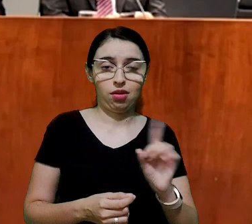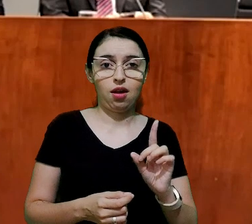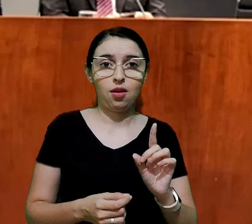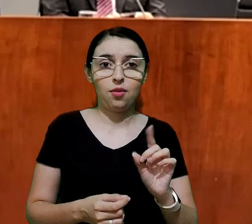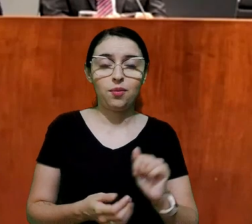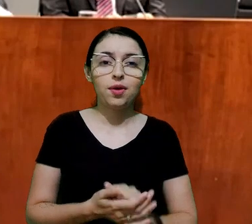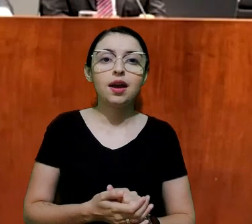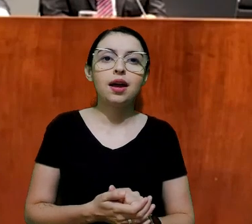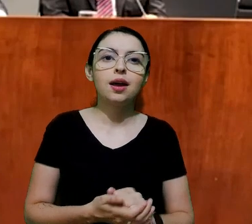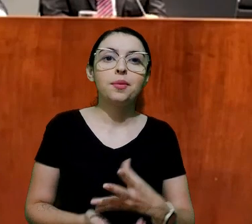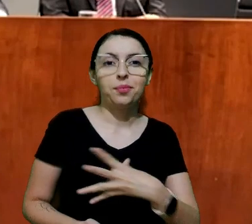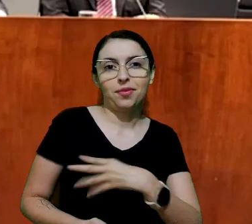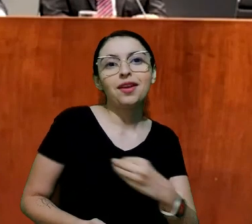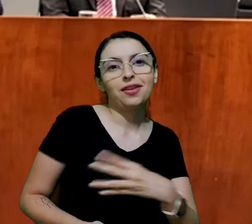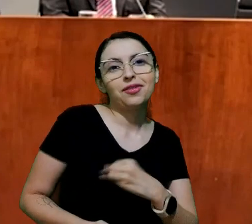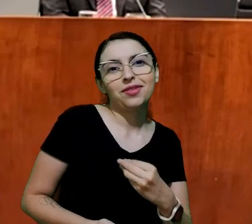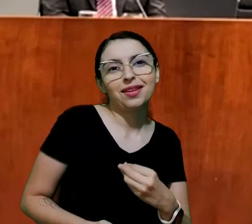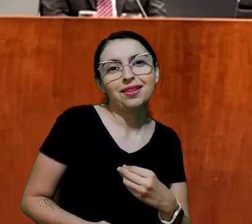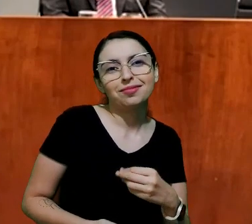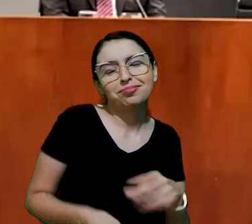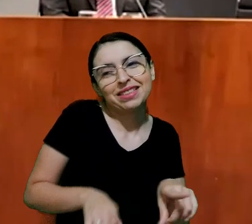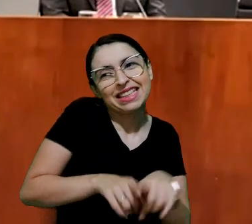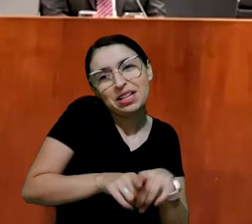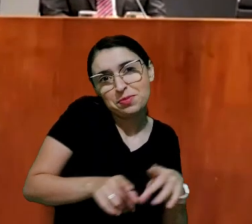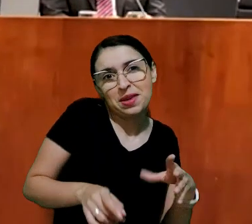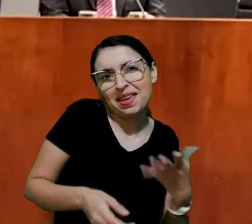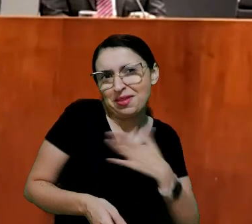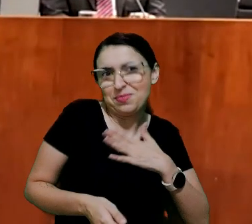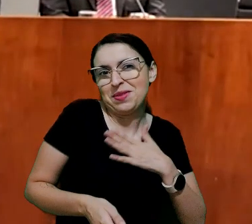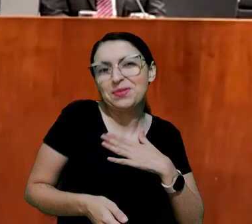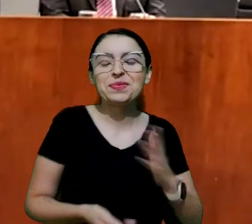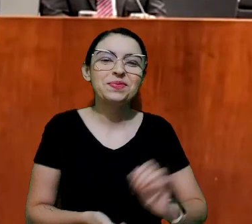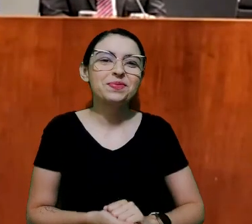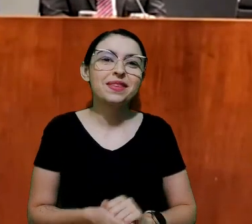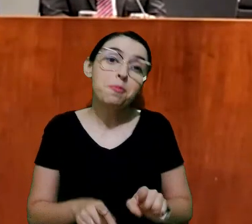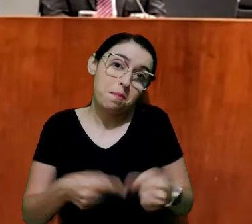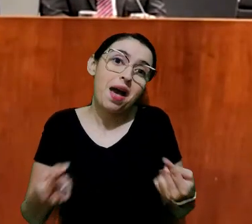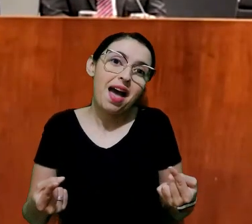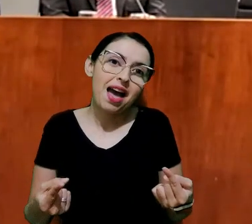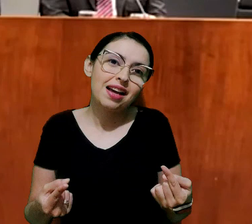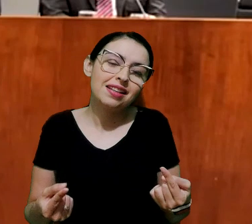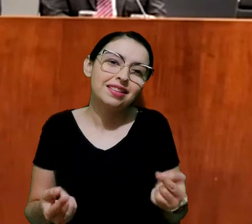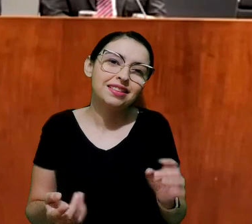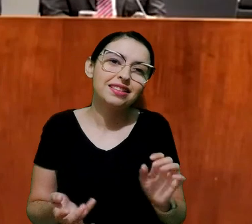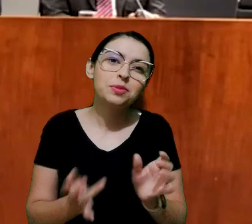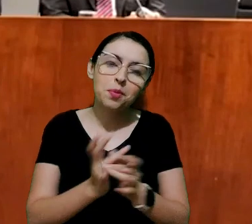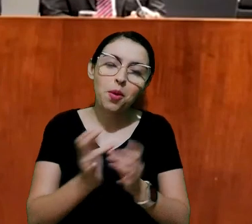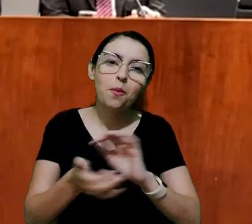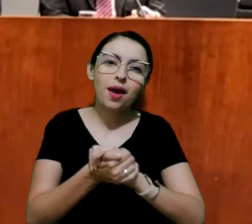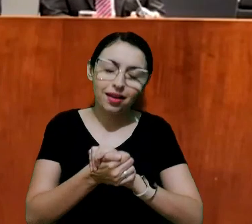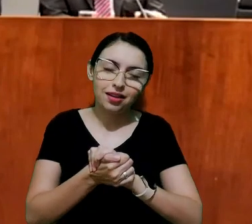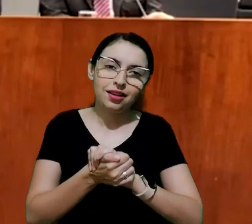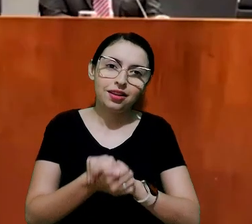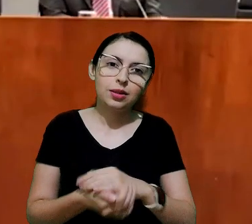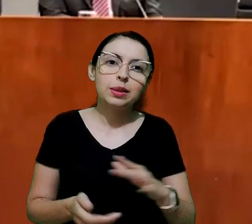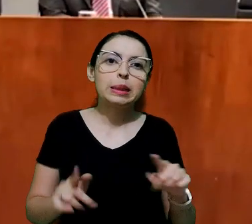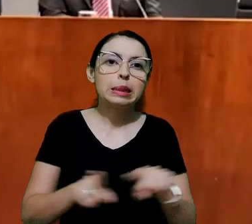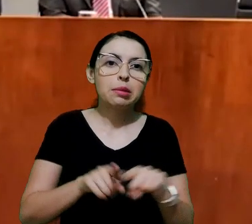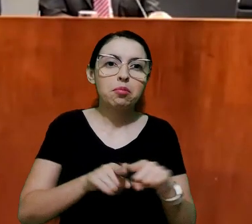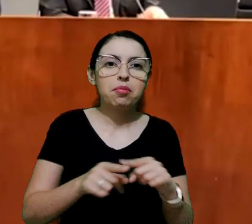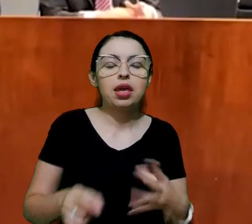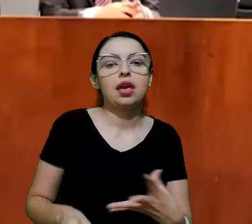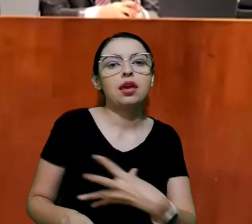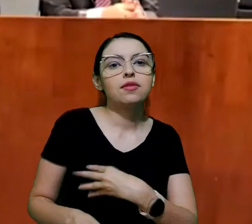da minha filha. Como é dela, é meu também, pronto. Mas é do meu marido e da minha filha, do Nelson e da Maria Carolina